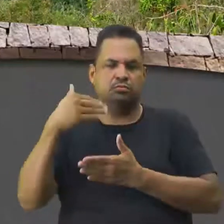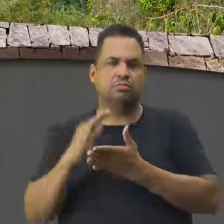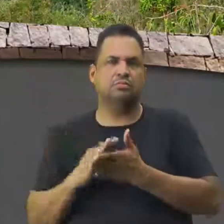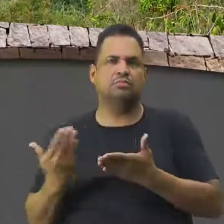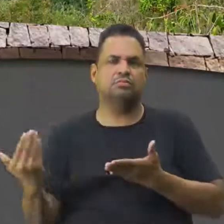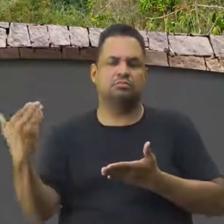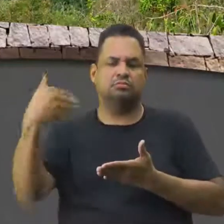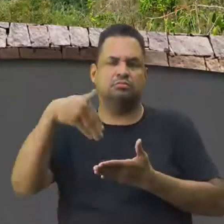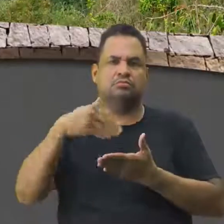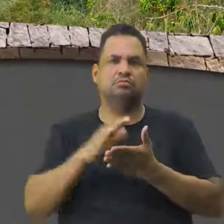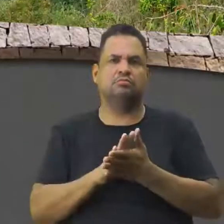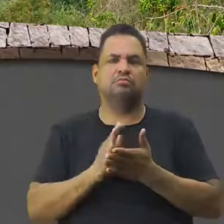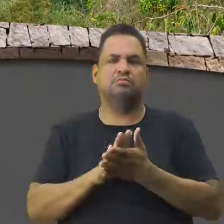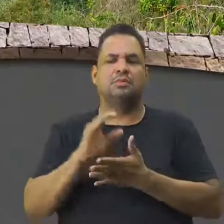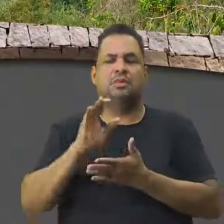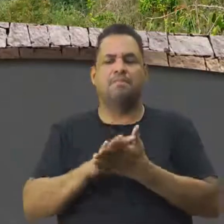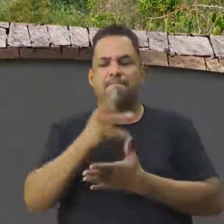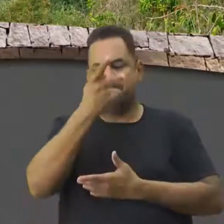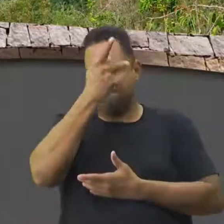de sulistas,